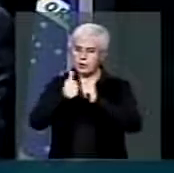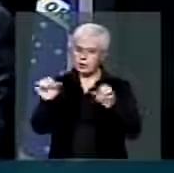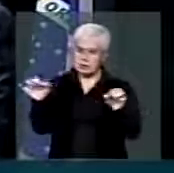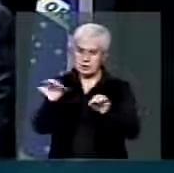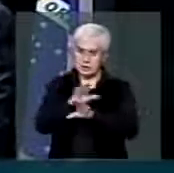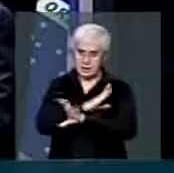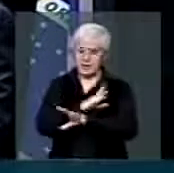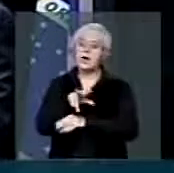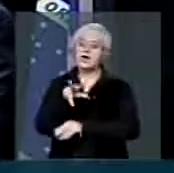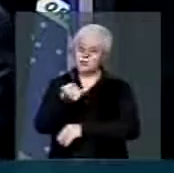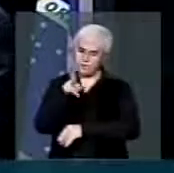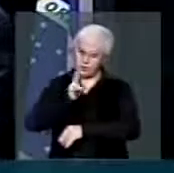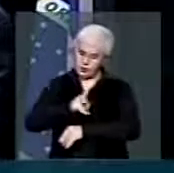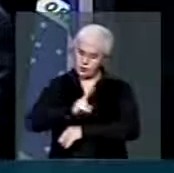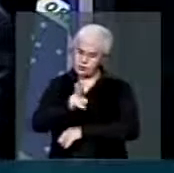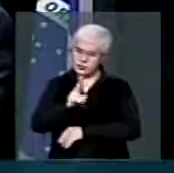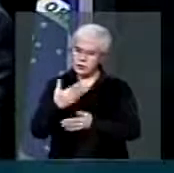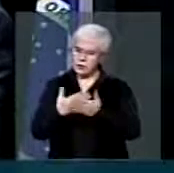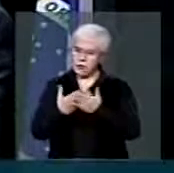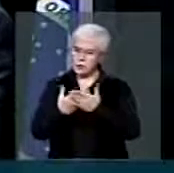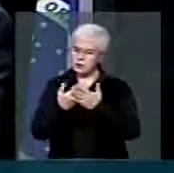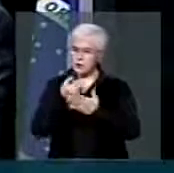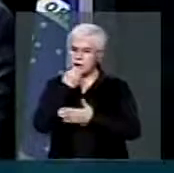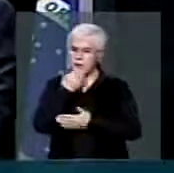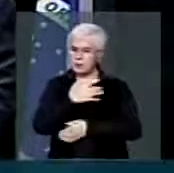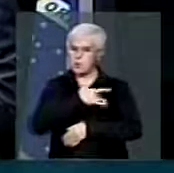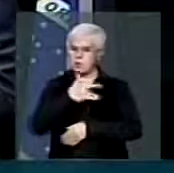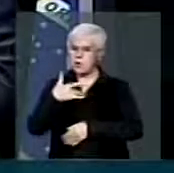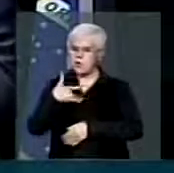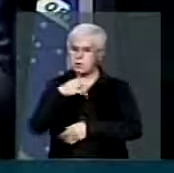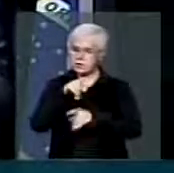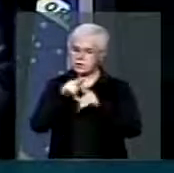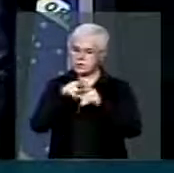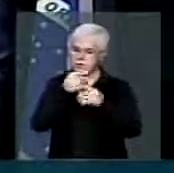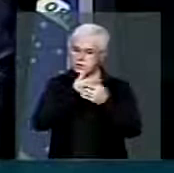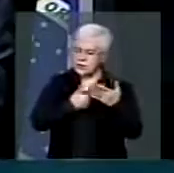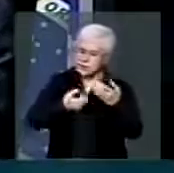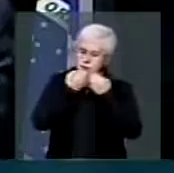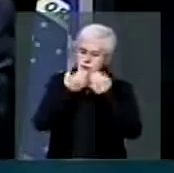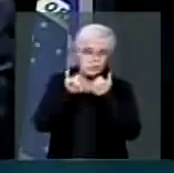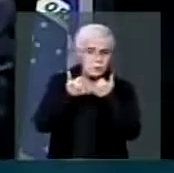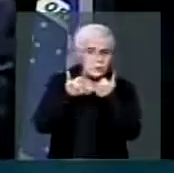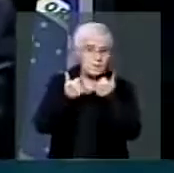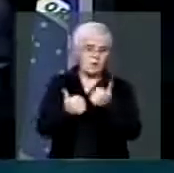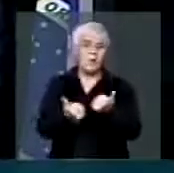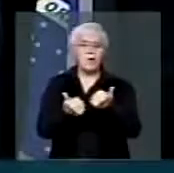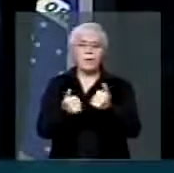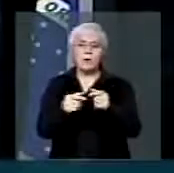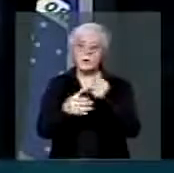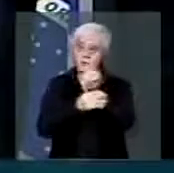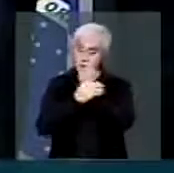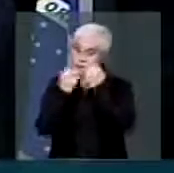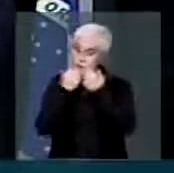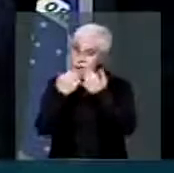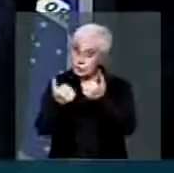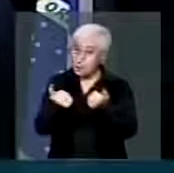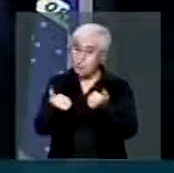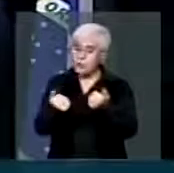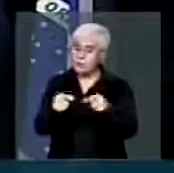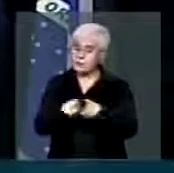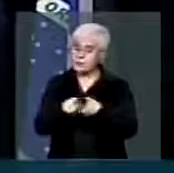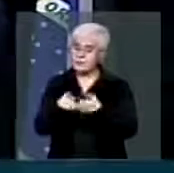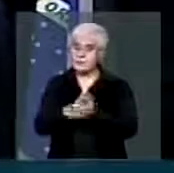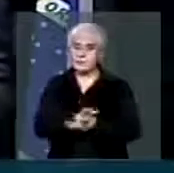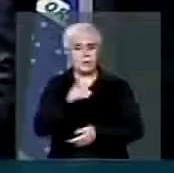de qualidade, saúde pública de qualidade. Ontem mesmo, senhor presidente, eu estava na Secretaria